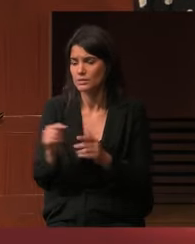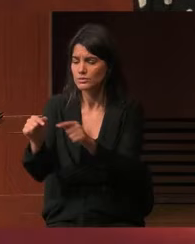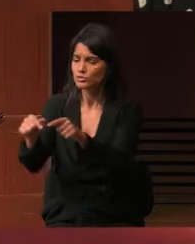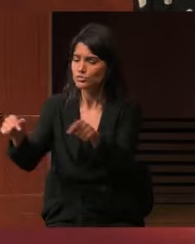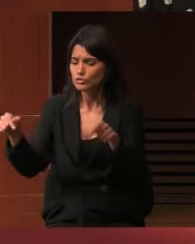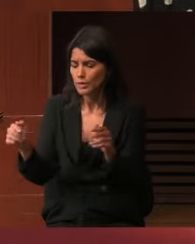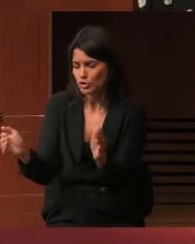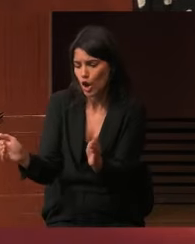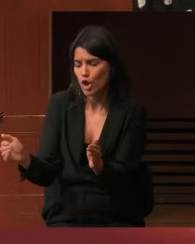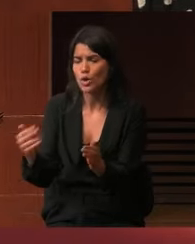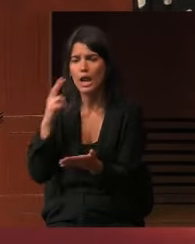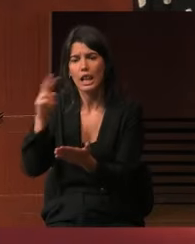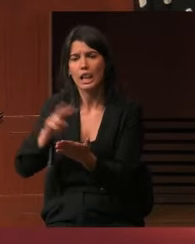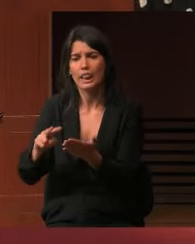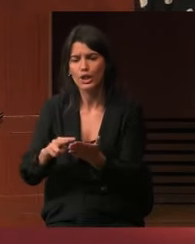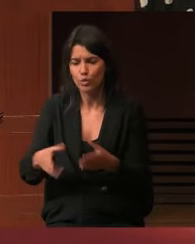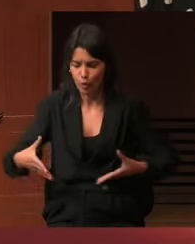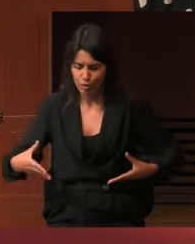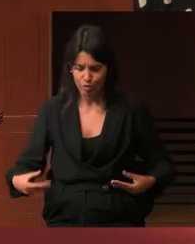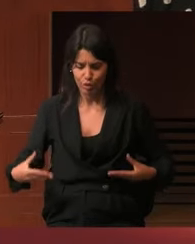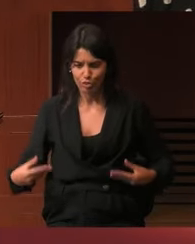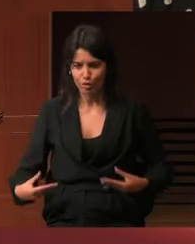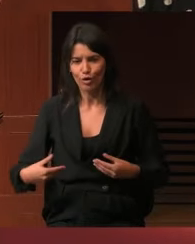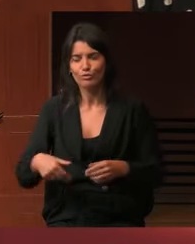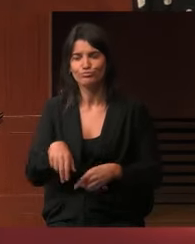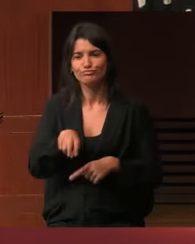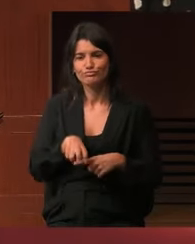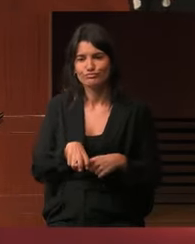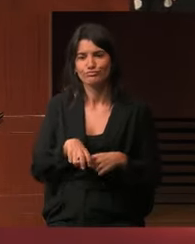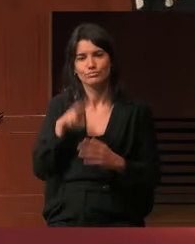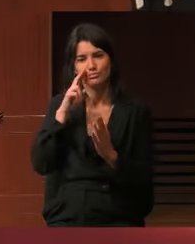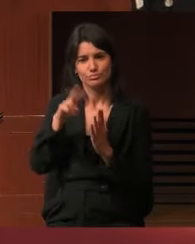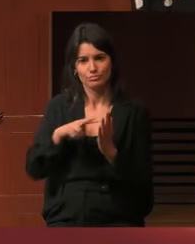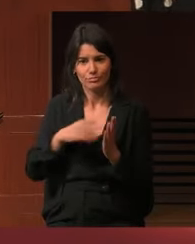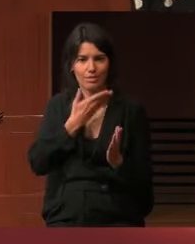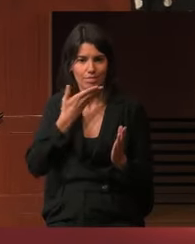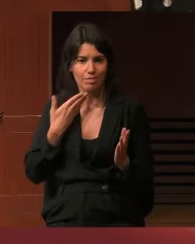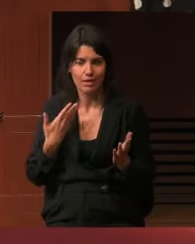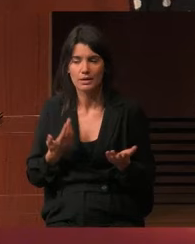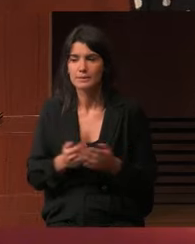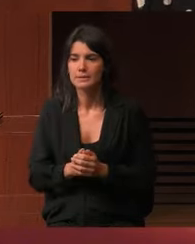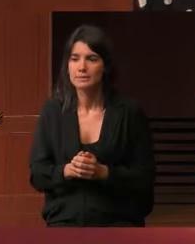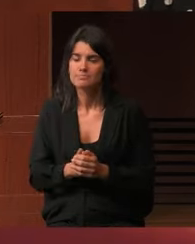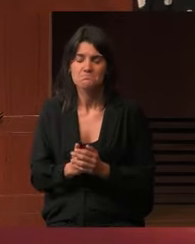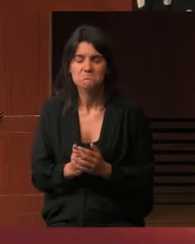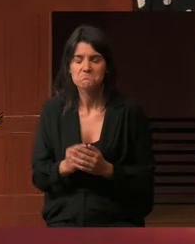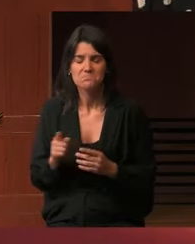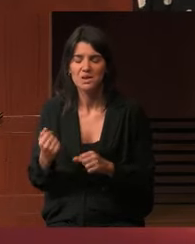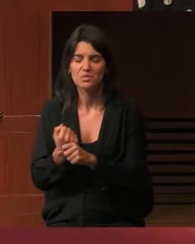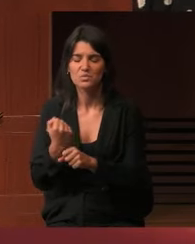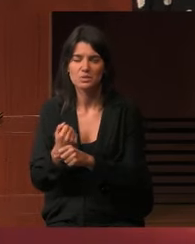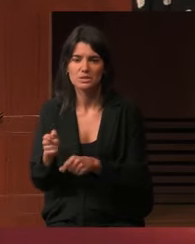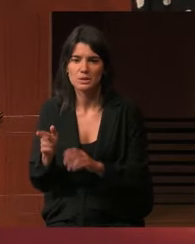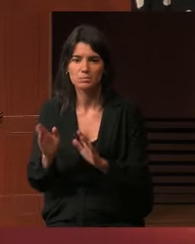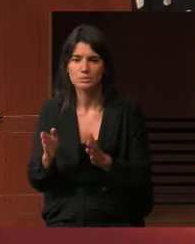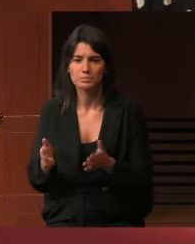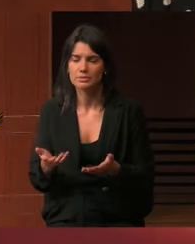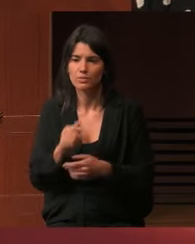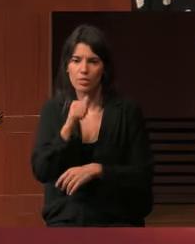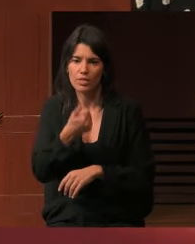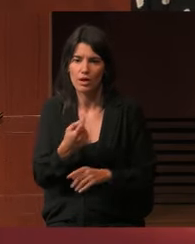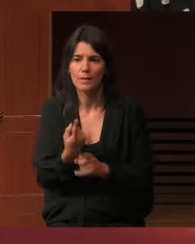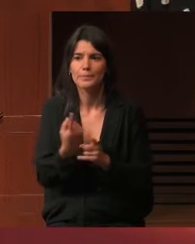leitura com um pufo confortável para os jovens leitores, já não permite desempenhar esta função, porque não